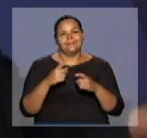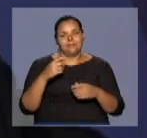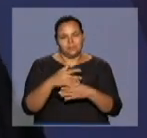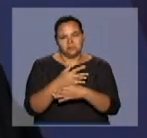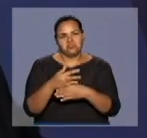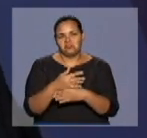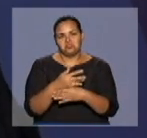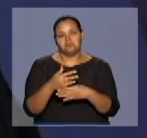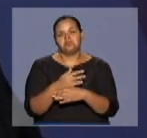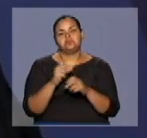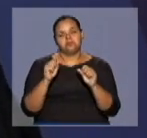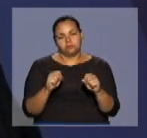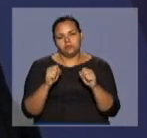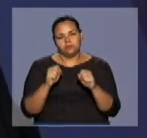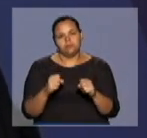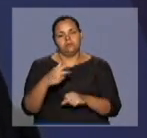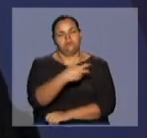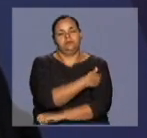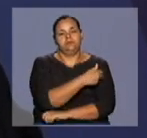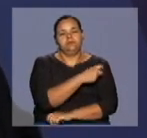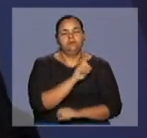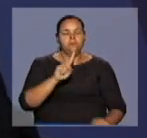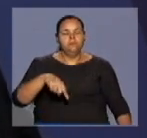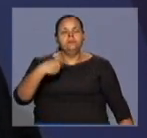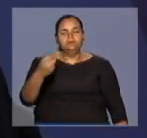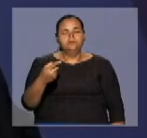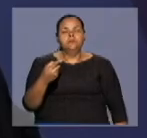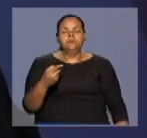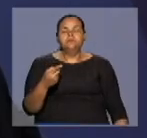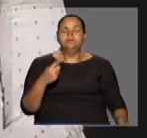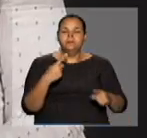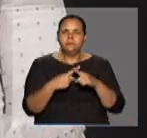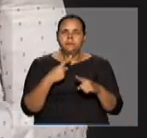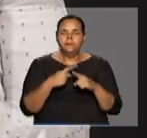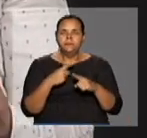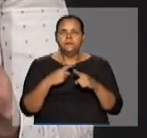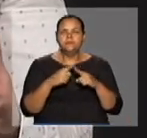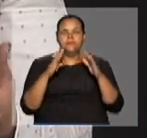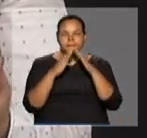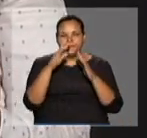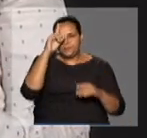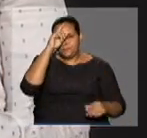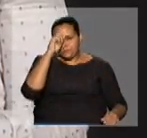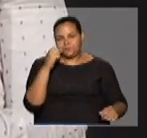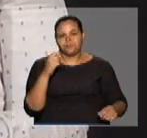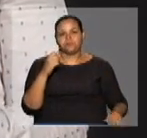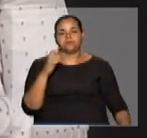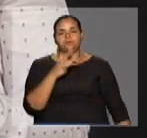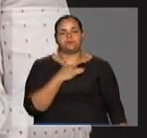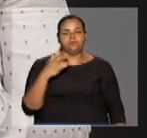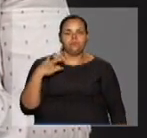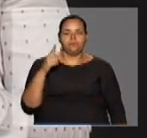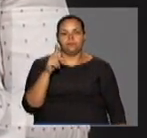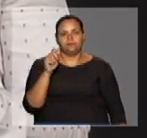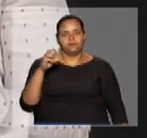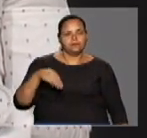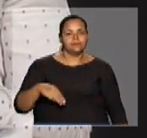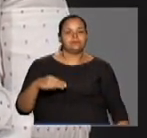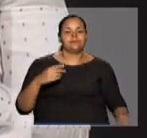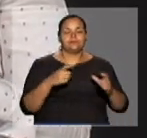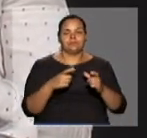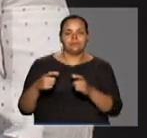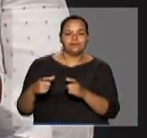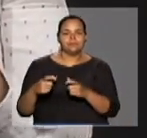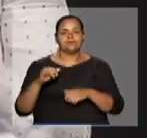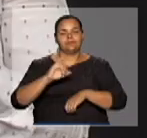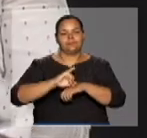mais urbanizadas, esses podem ser vacinados posteriormente. É porque nos postos de saúde, por exemplo, da capital e do